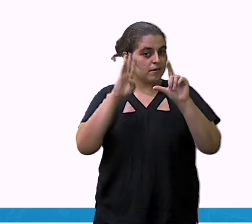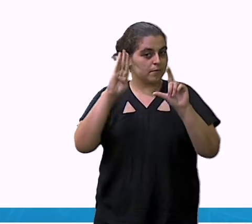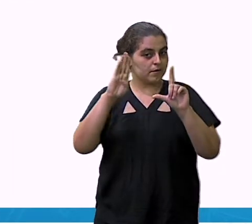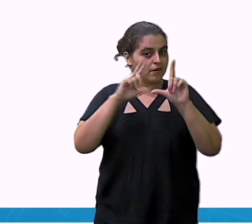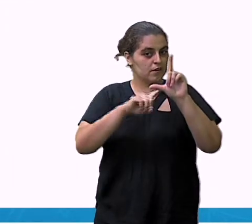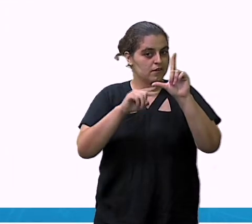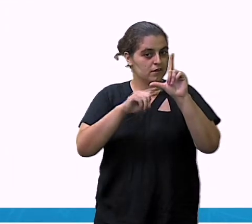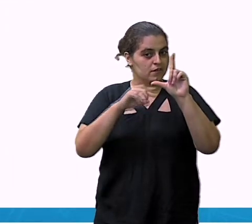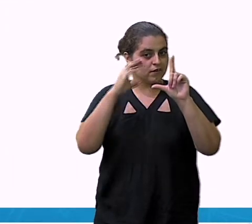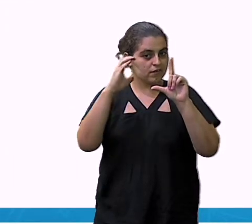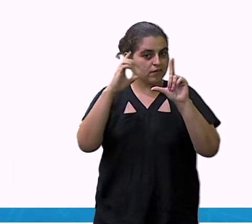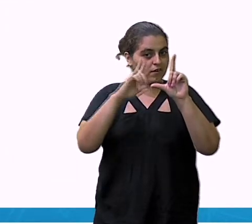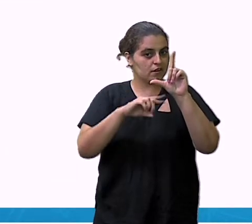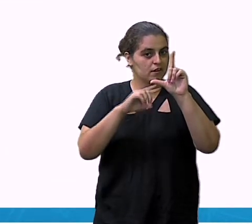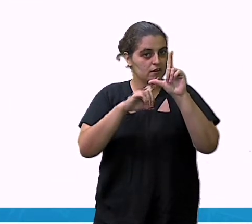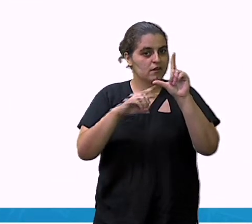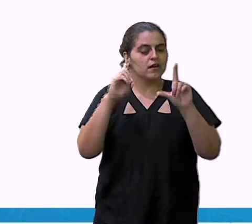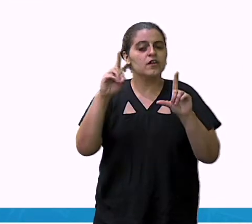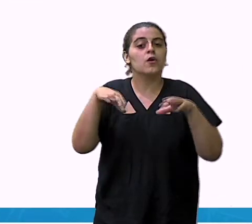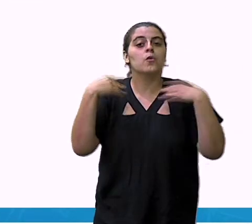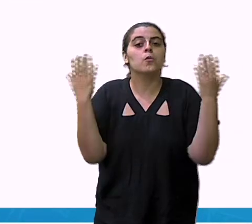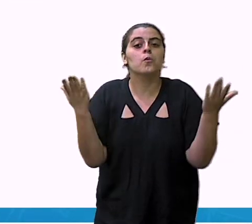professora, é todo